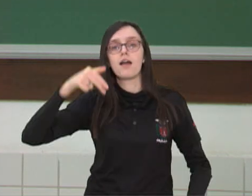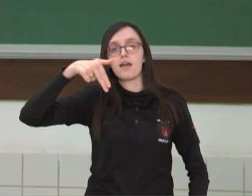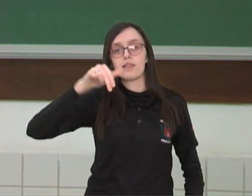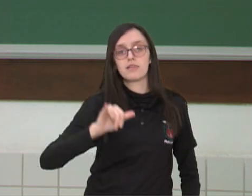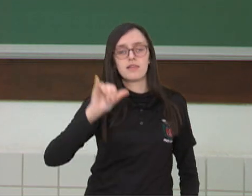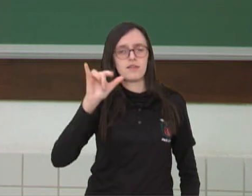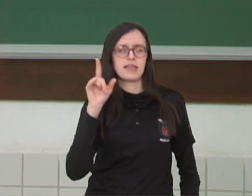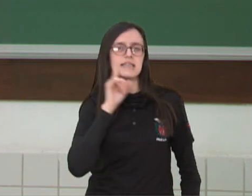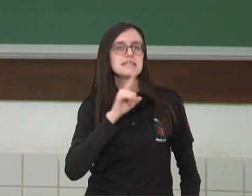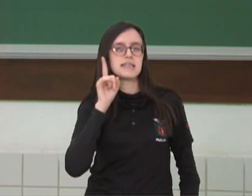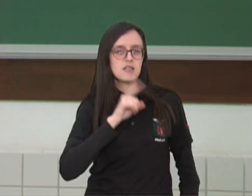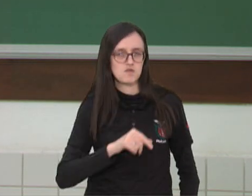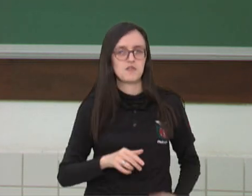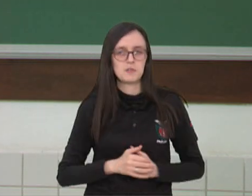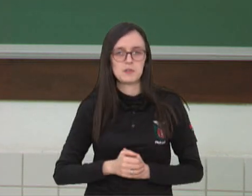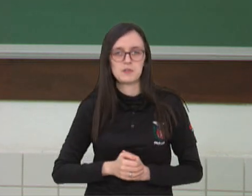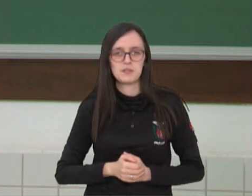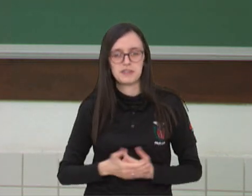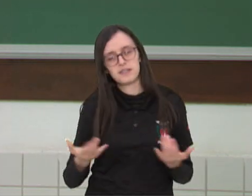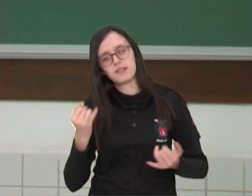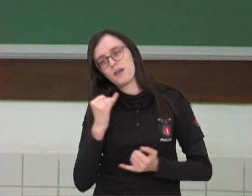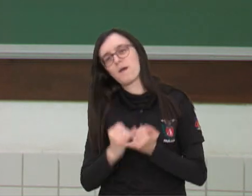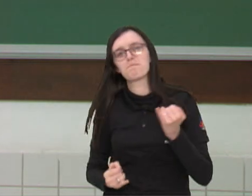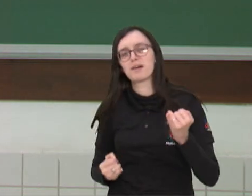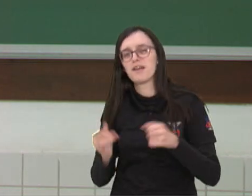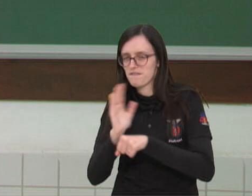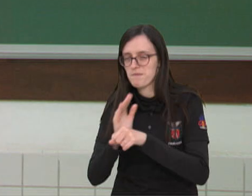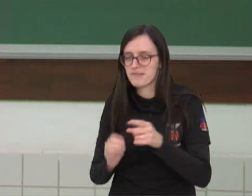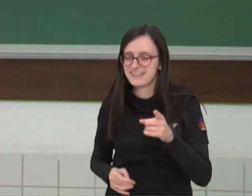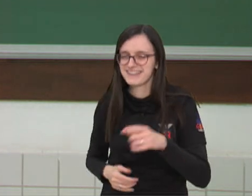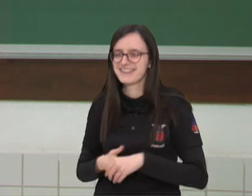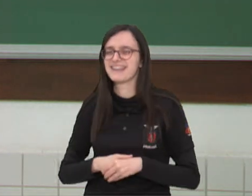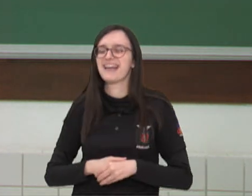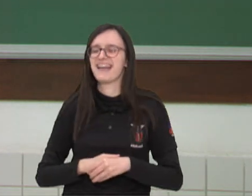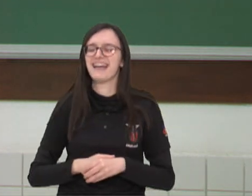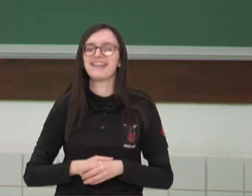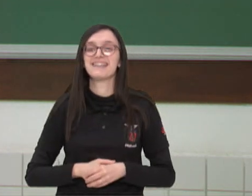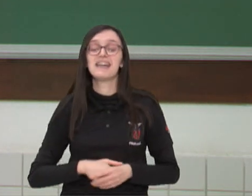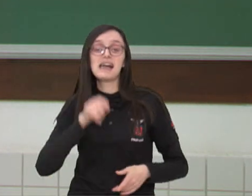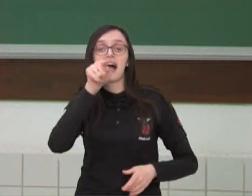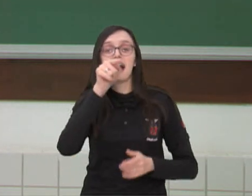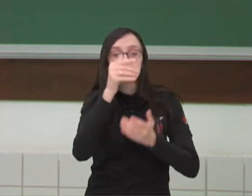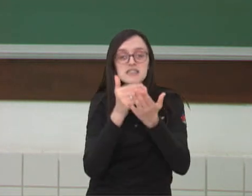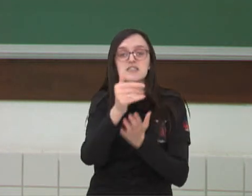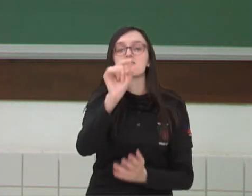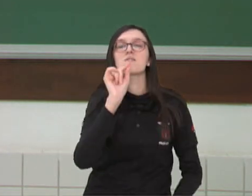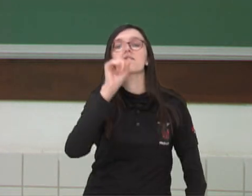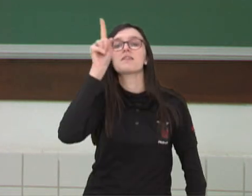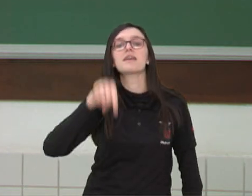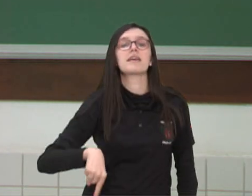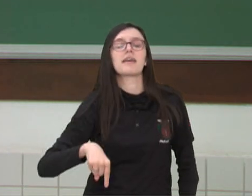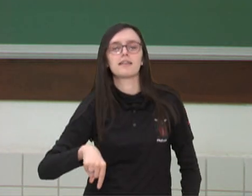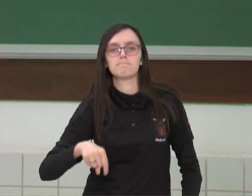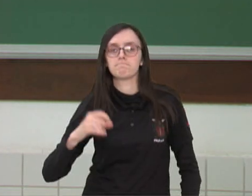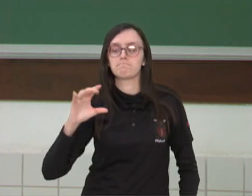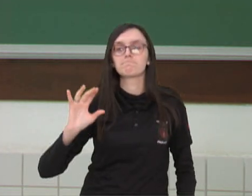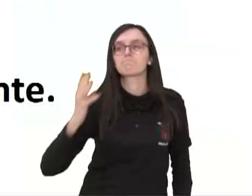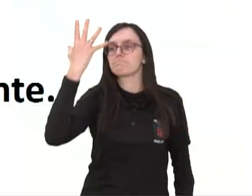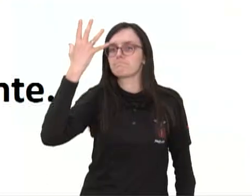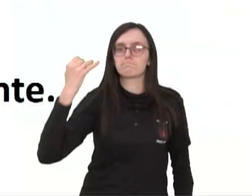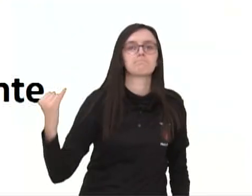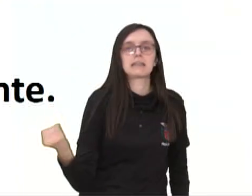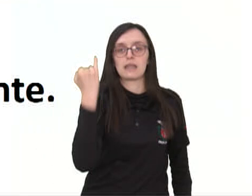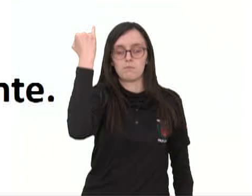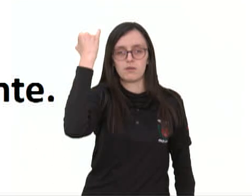York, Estados Unidos. Ó, pareceu até chamada de filme. Isso, é aí que tem um acontecimento